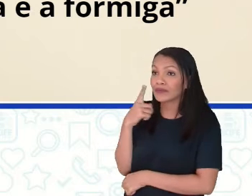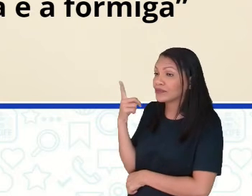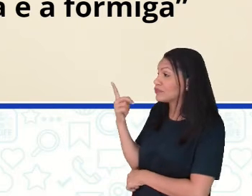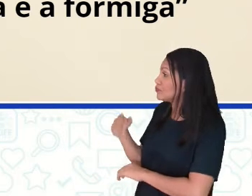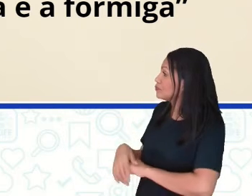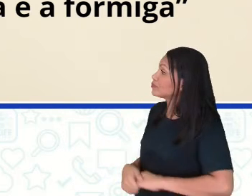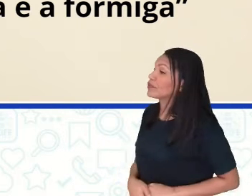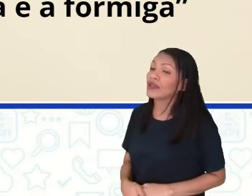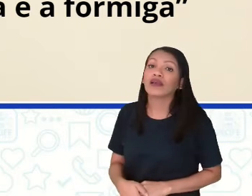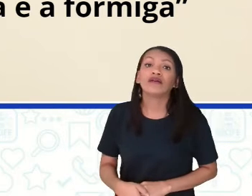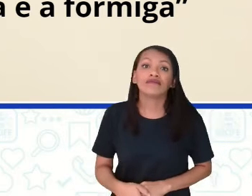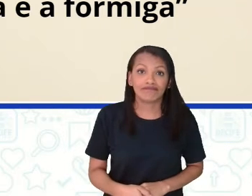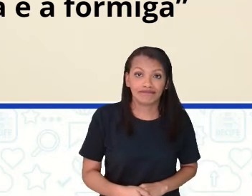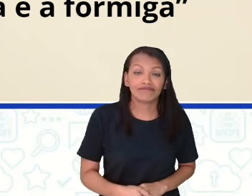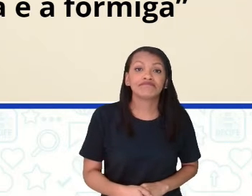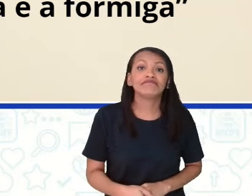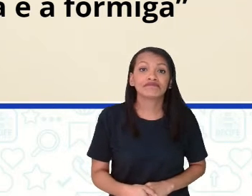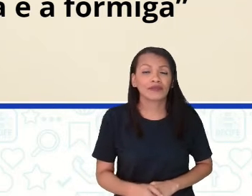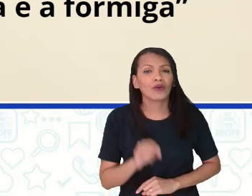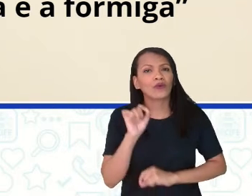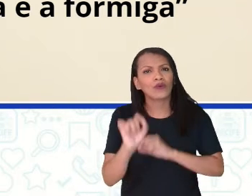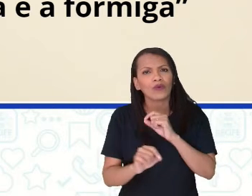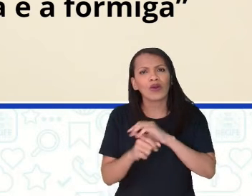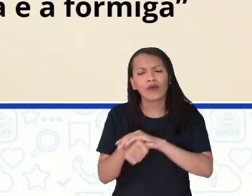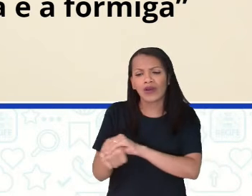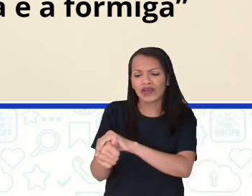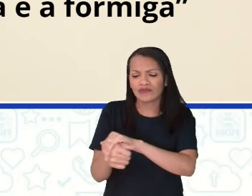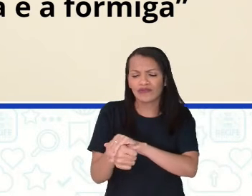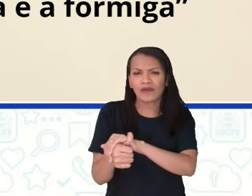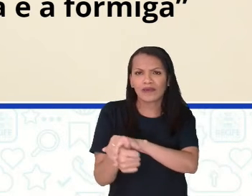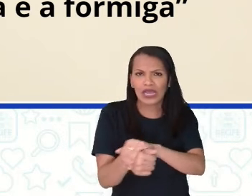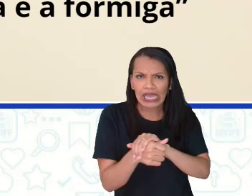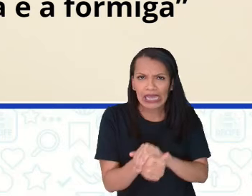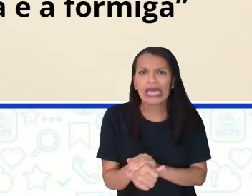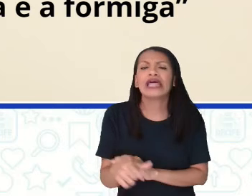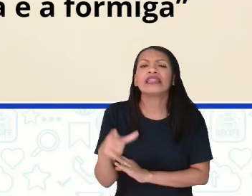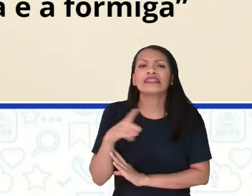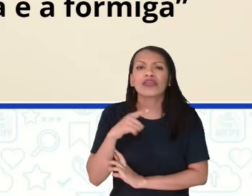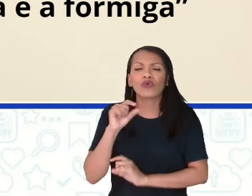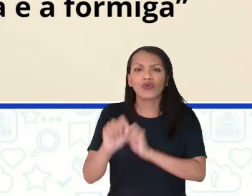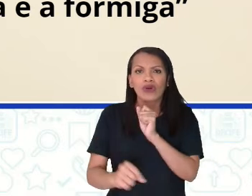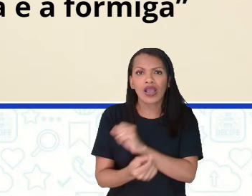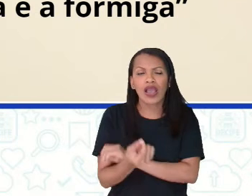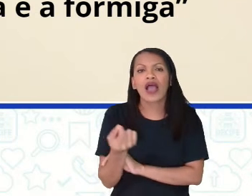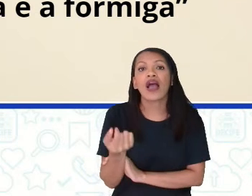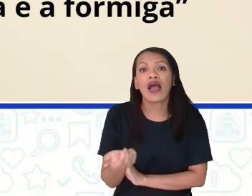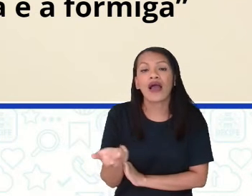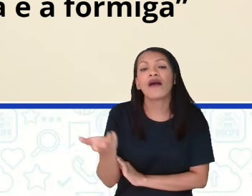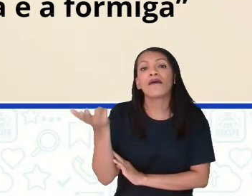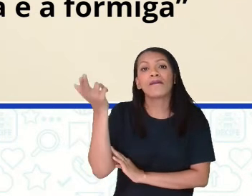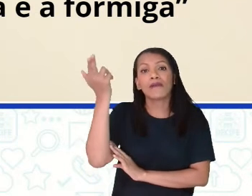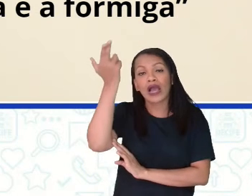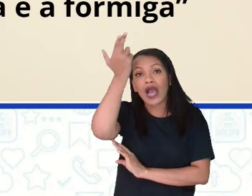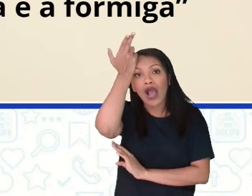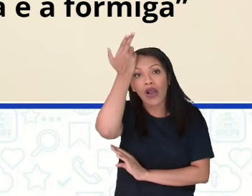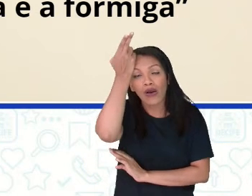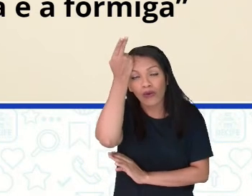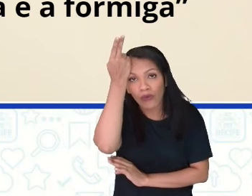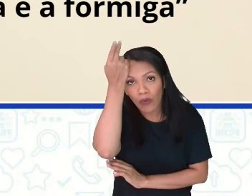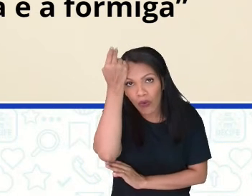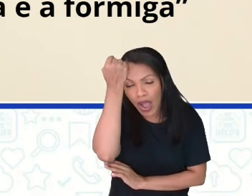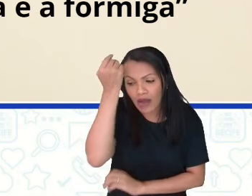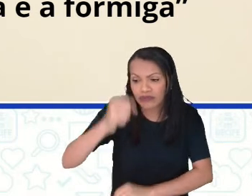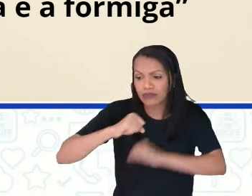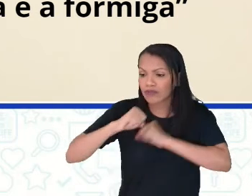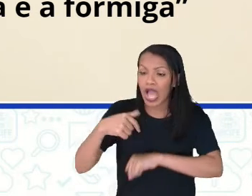e a Tartaruga, que é aquela fábula em que tem uma corrida dos animais. E a lebre, ela fica, eu